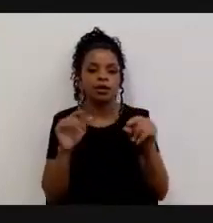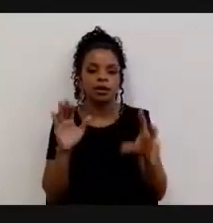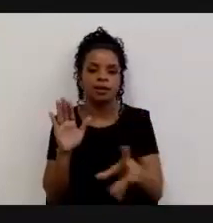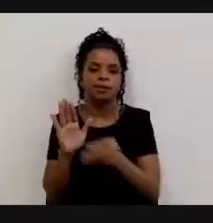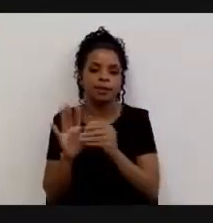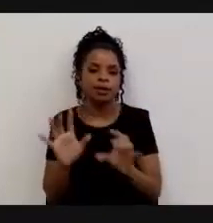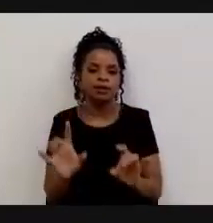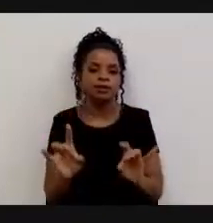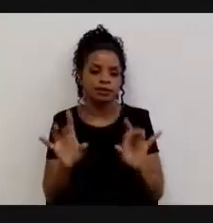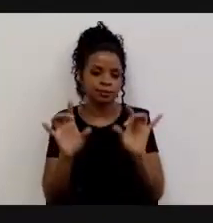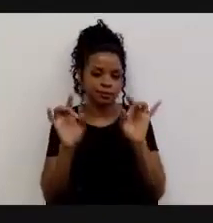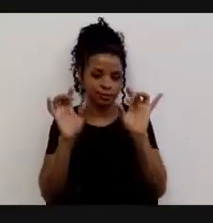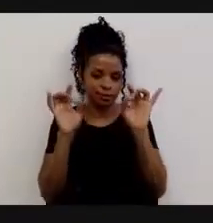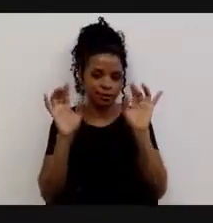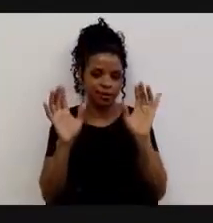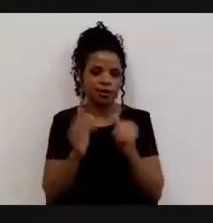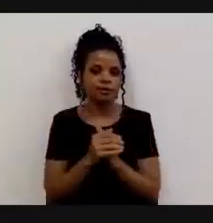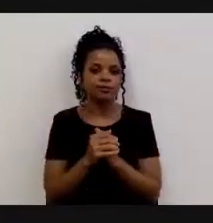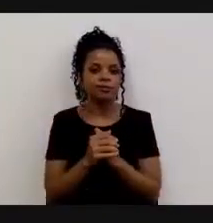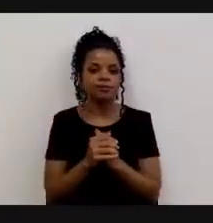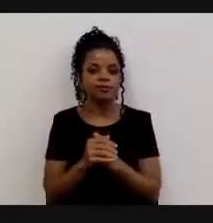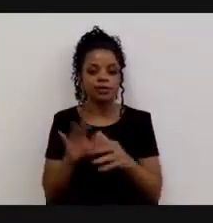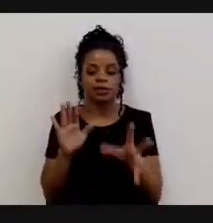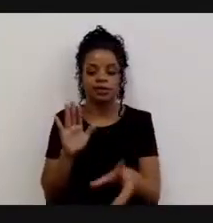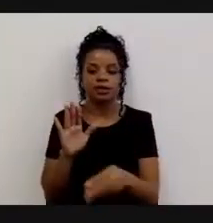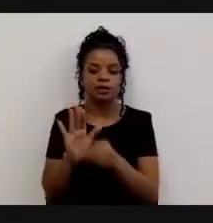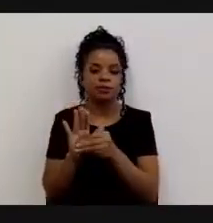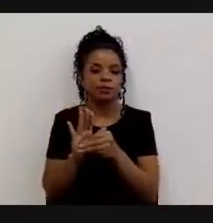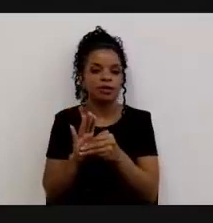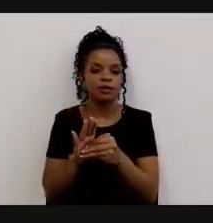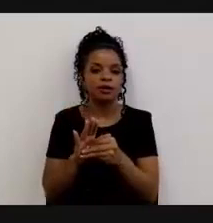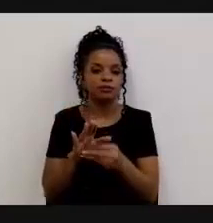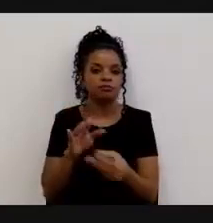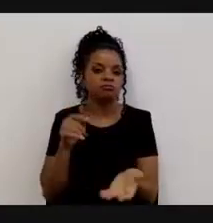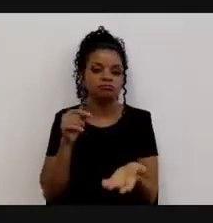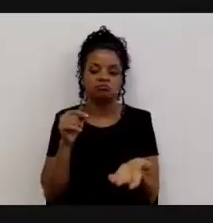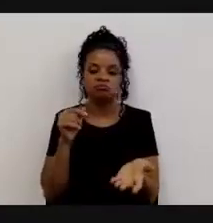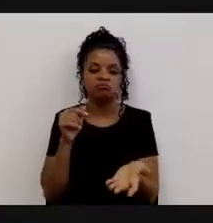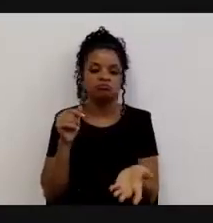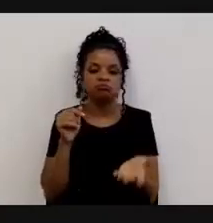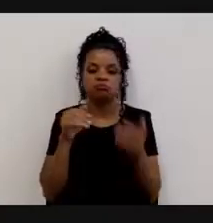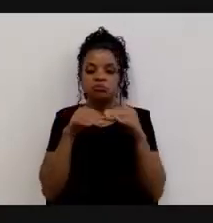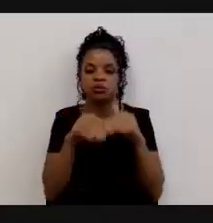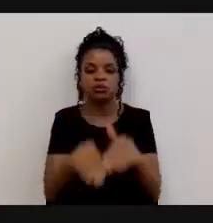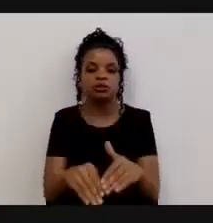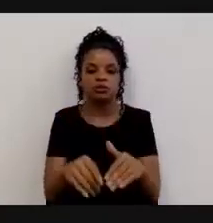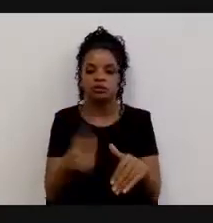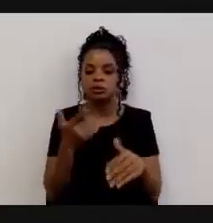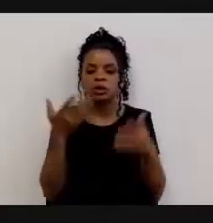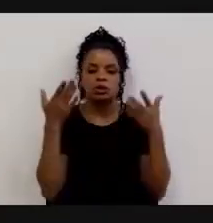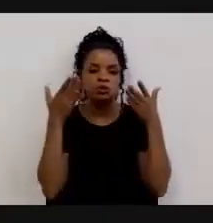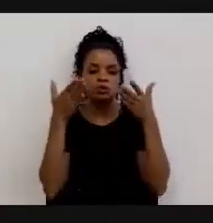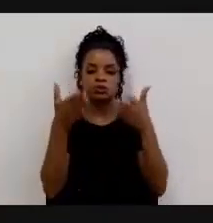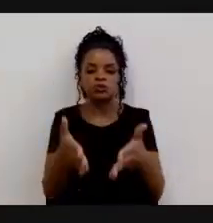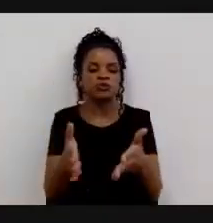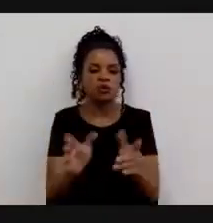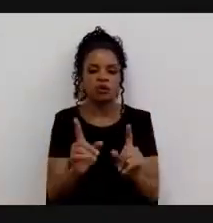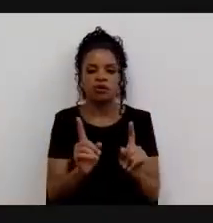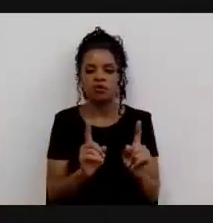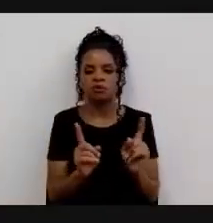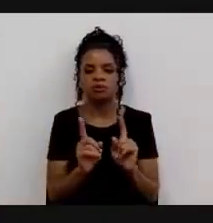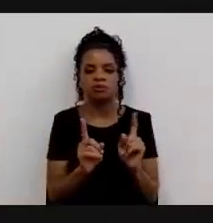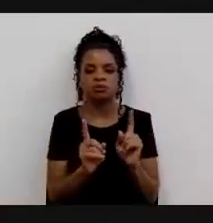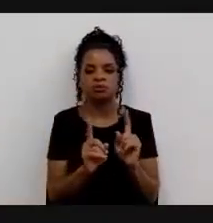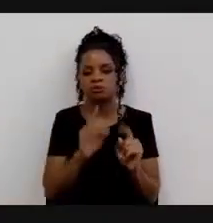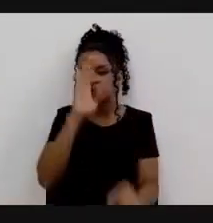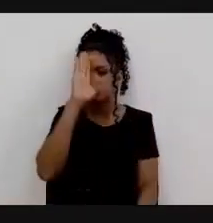Ela recebe tanto o nome de emenda impositiva sem finalidade definida, porque ela não tem um foco específico. Né? Eu falei no início, você não